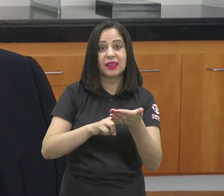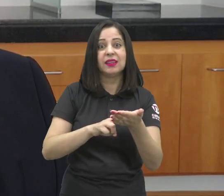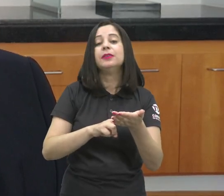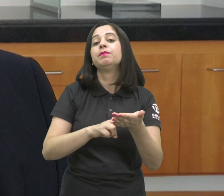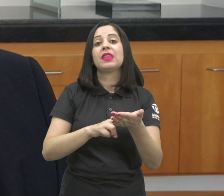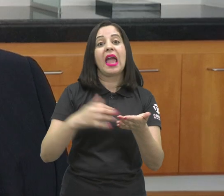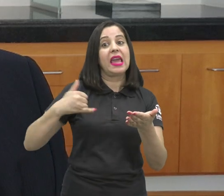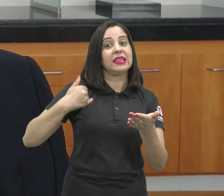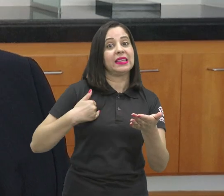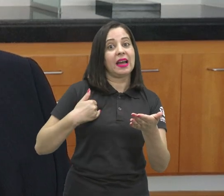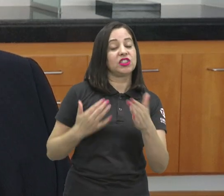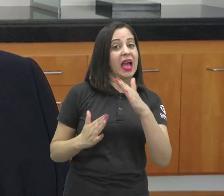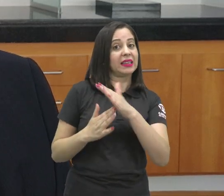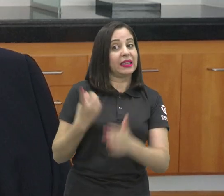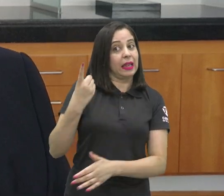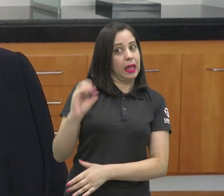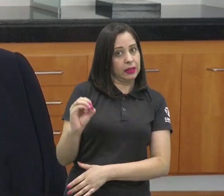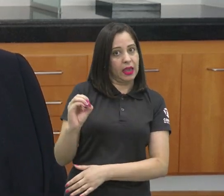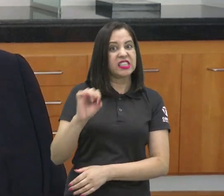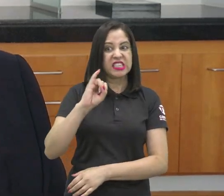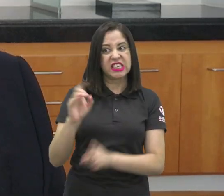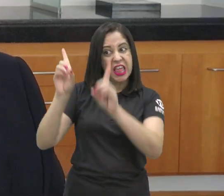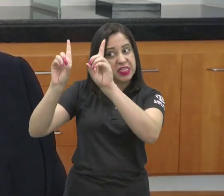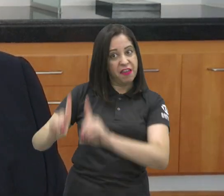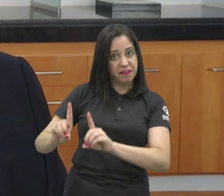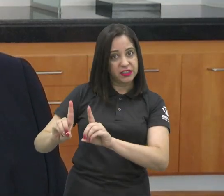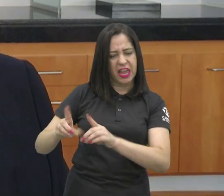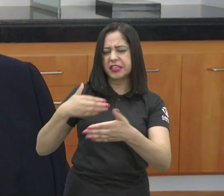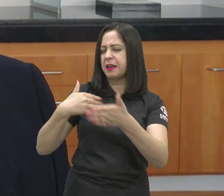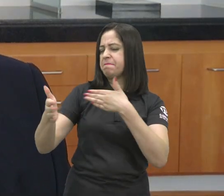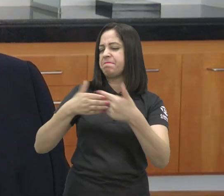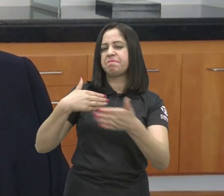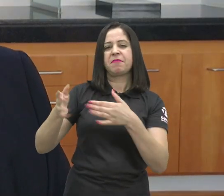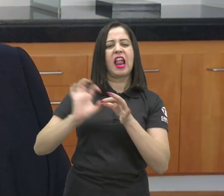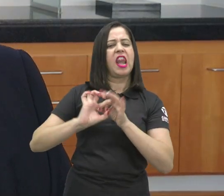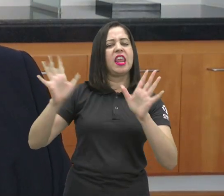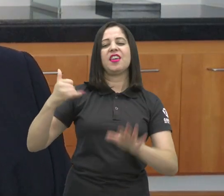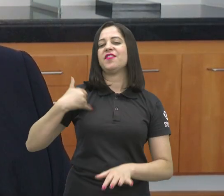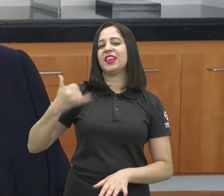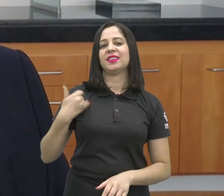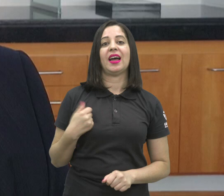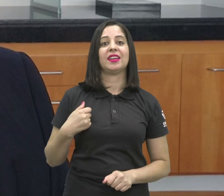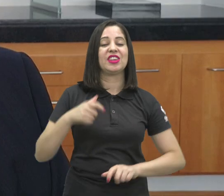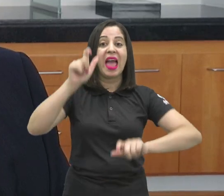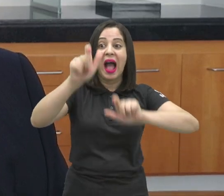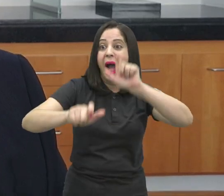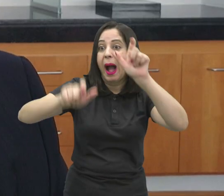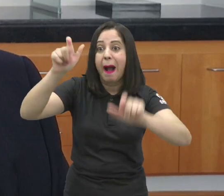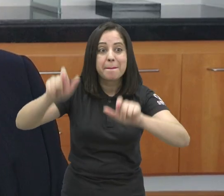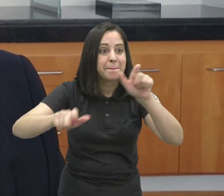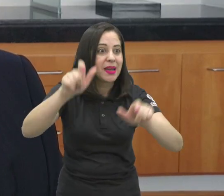geral com até 10 anos de idade e com deficiência sem limite de idade. E todas as